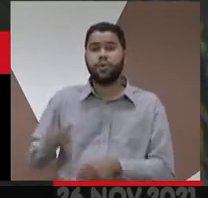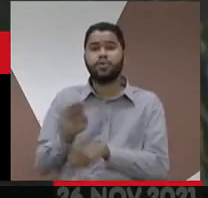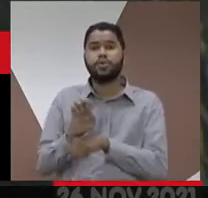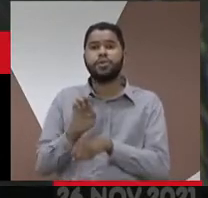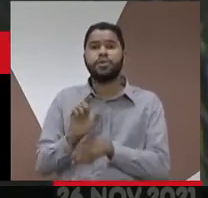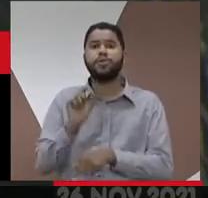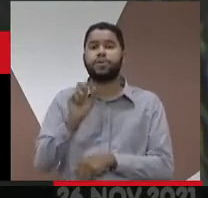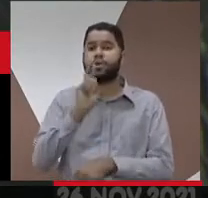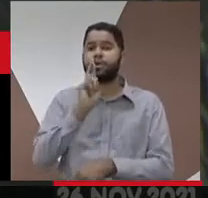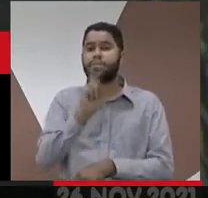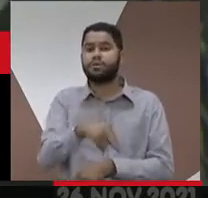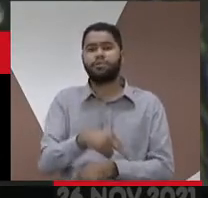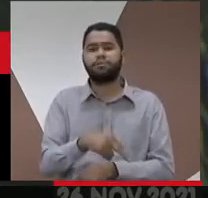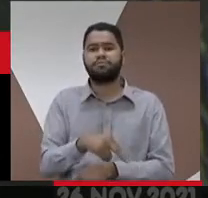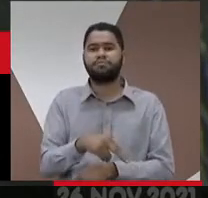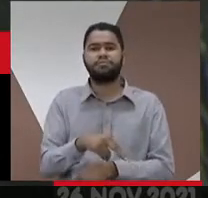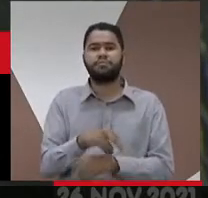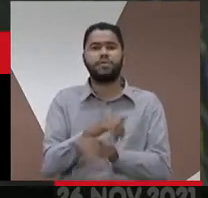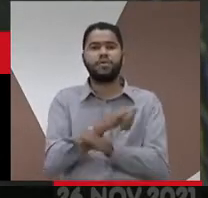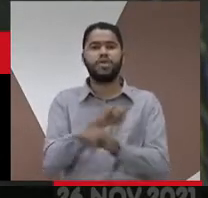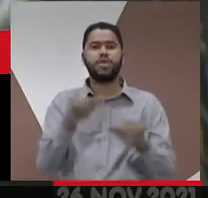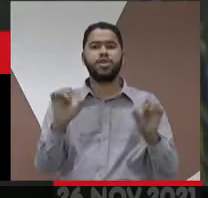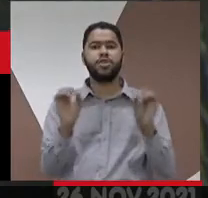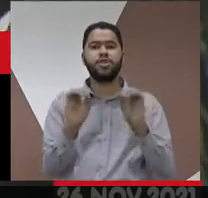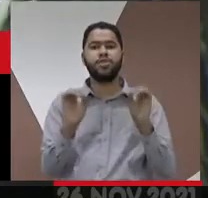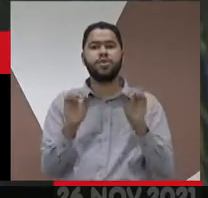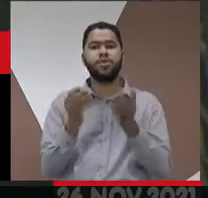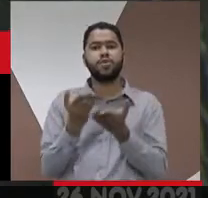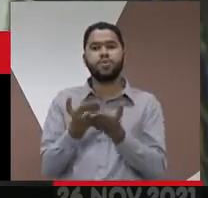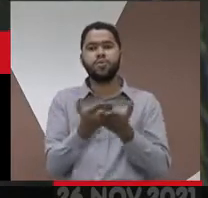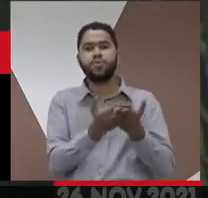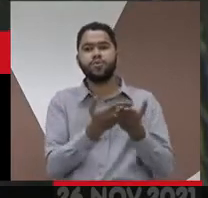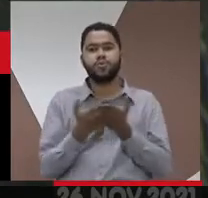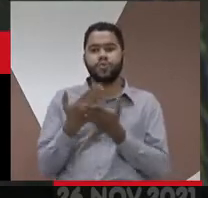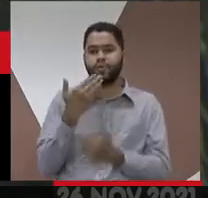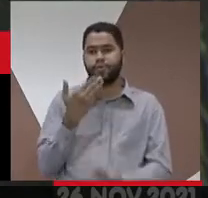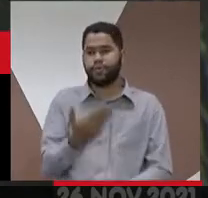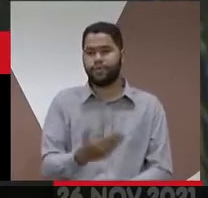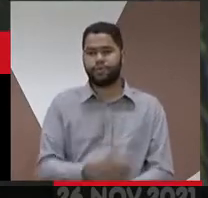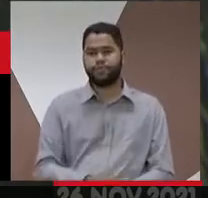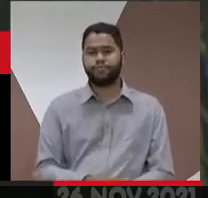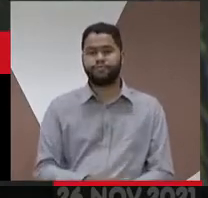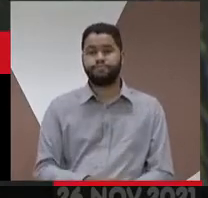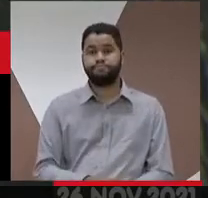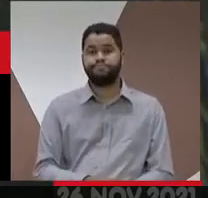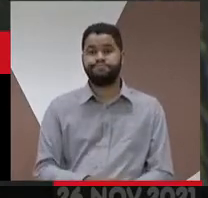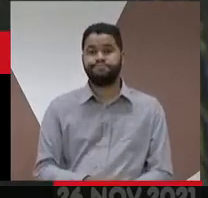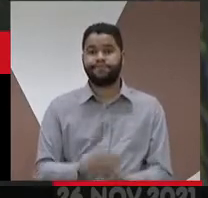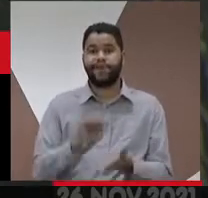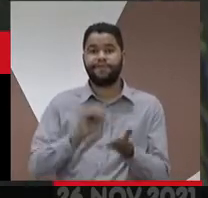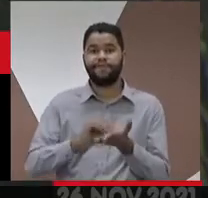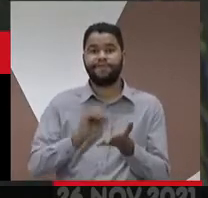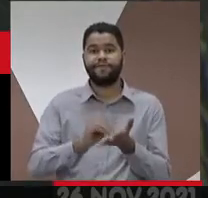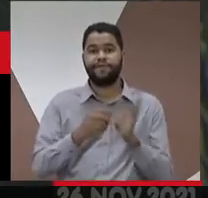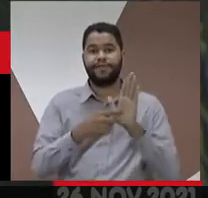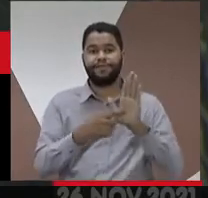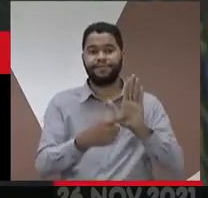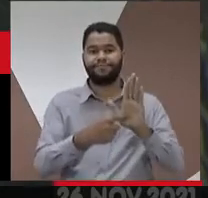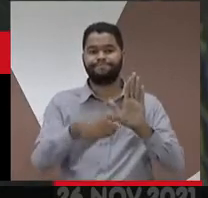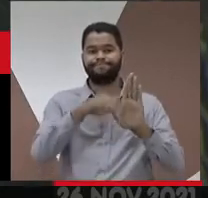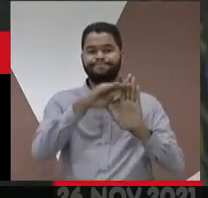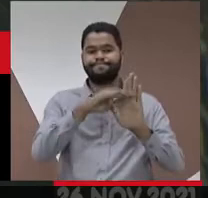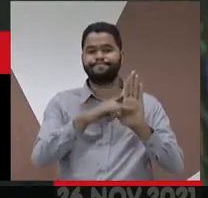respondeu, não informando os estudos que foram pedidos a ele. Então, a falta de transparência é uma